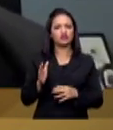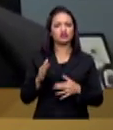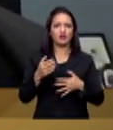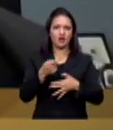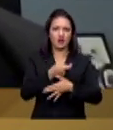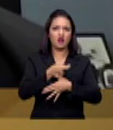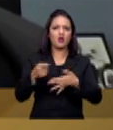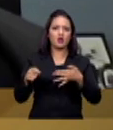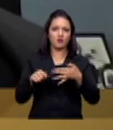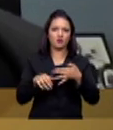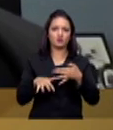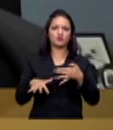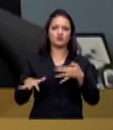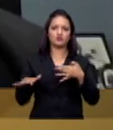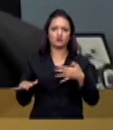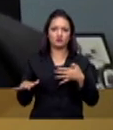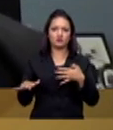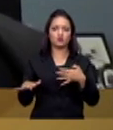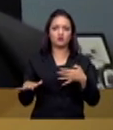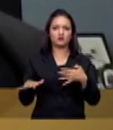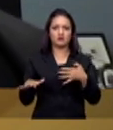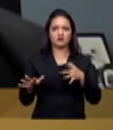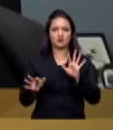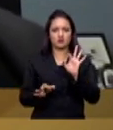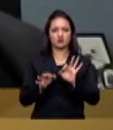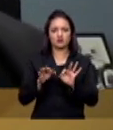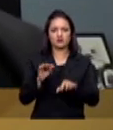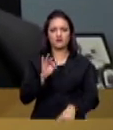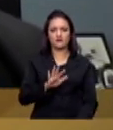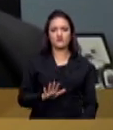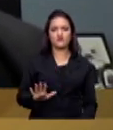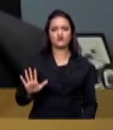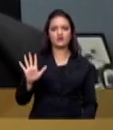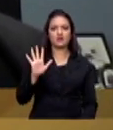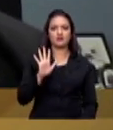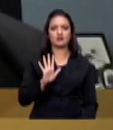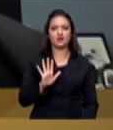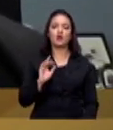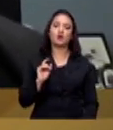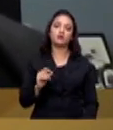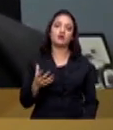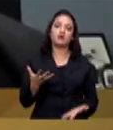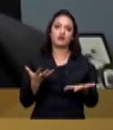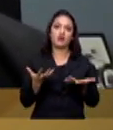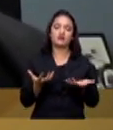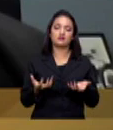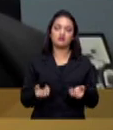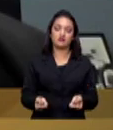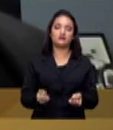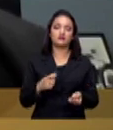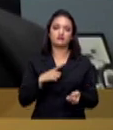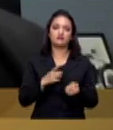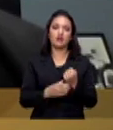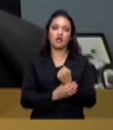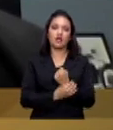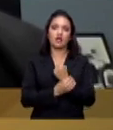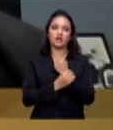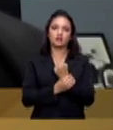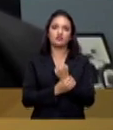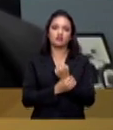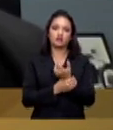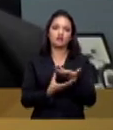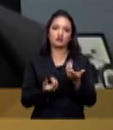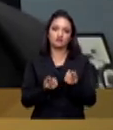âmbito da Justiça Federal em que se admite a garantia ou